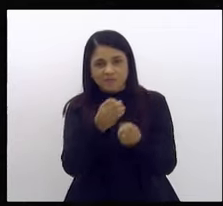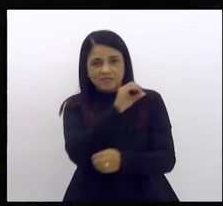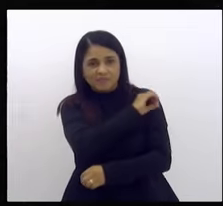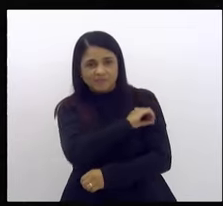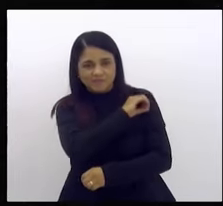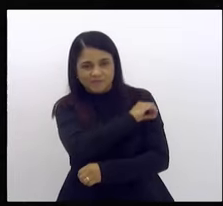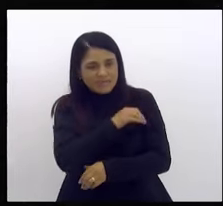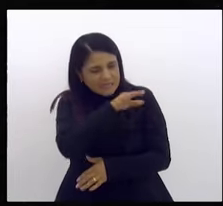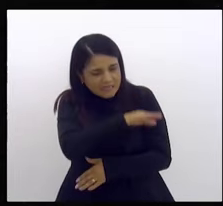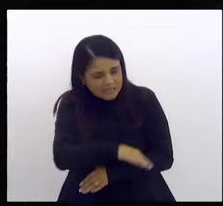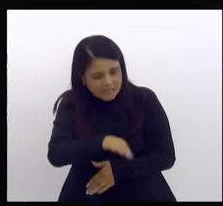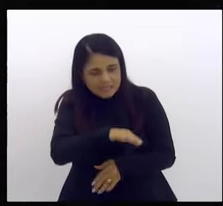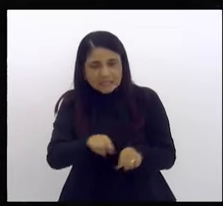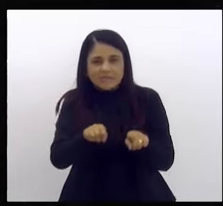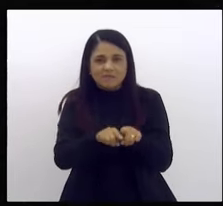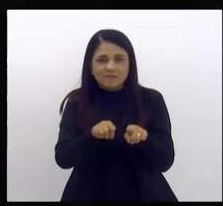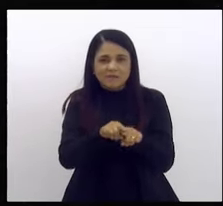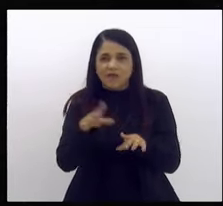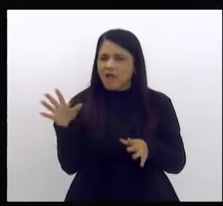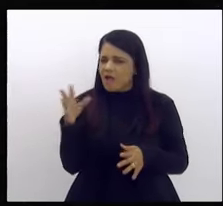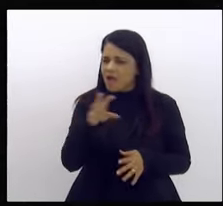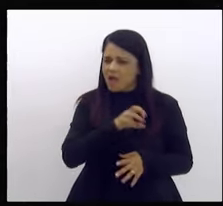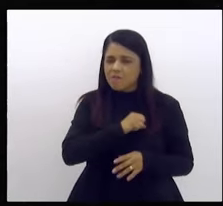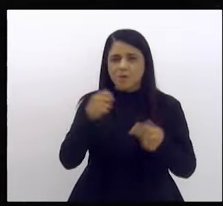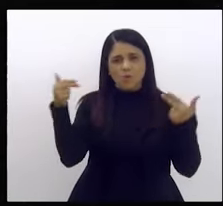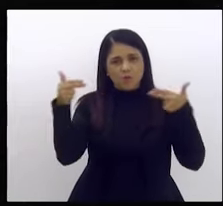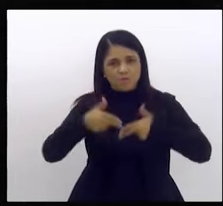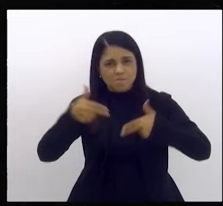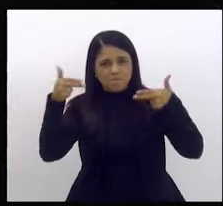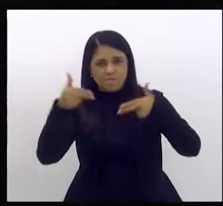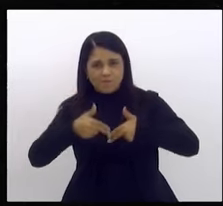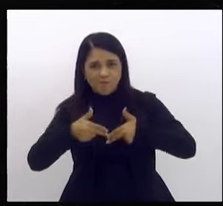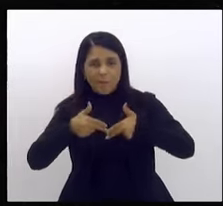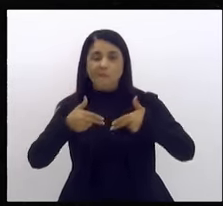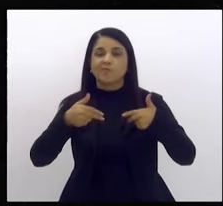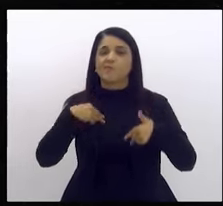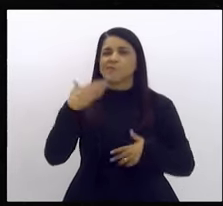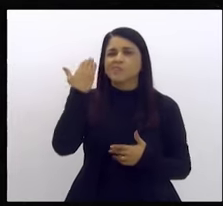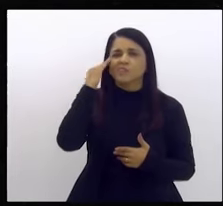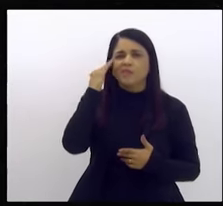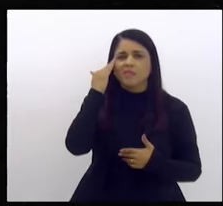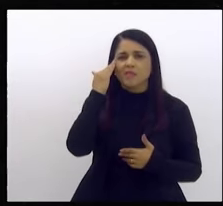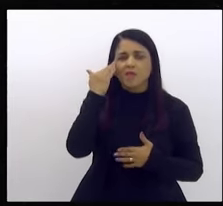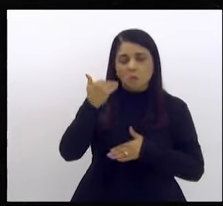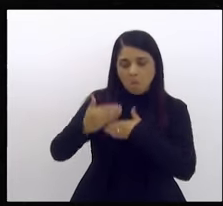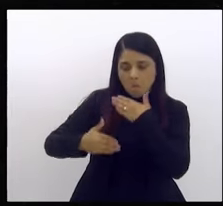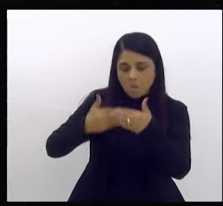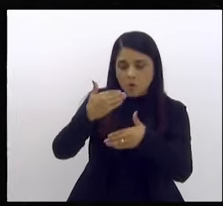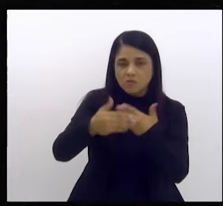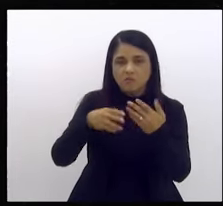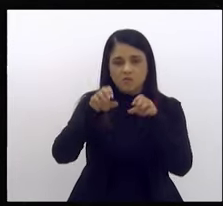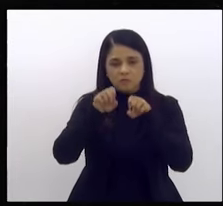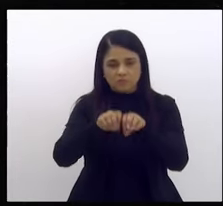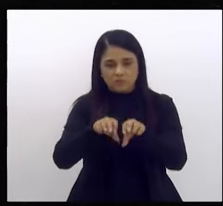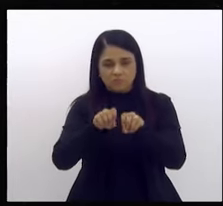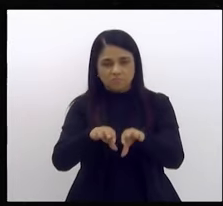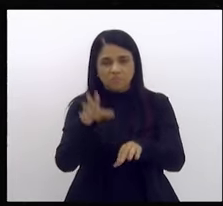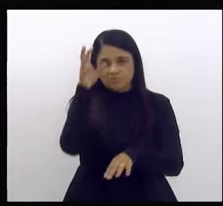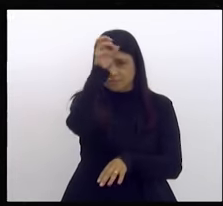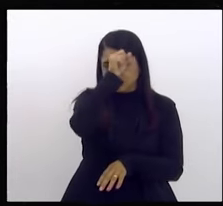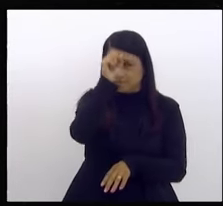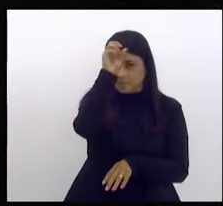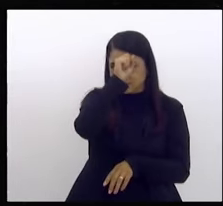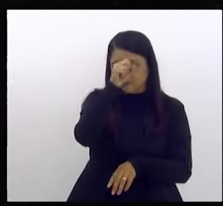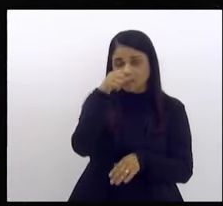simplesmente adora, a partir dos elementos do hip-hop, compreender o seu próprio processo de ensino-aprendizagem na